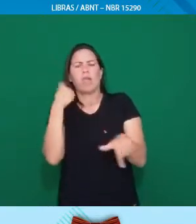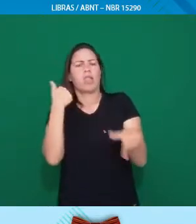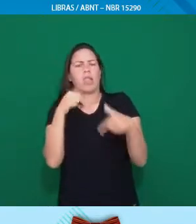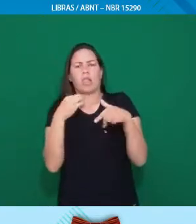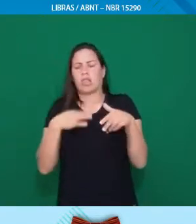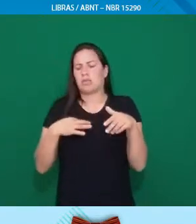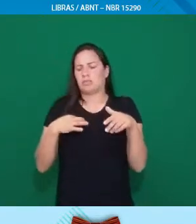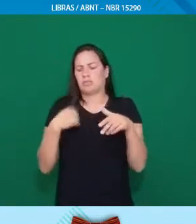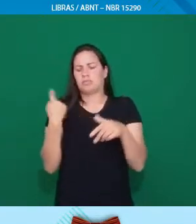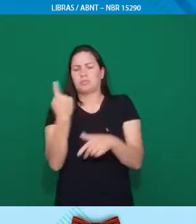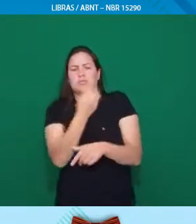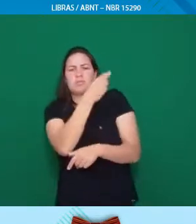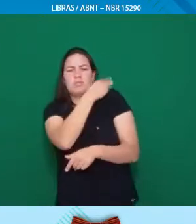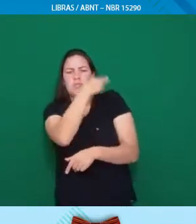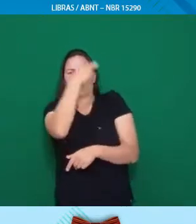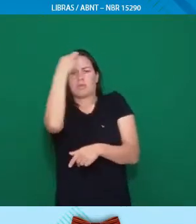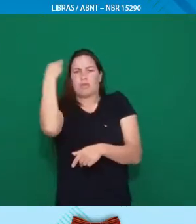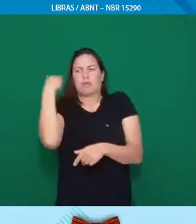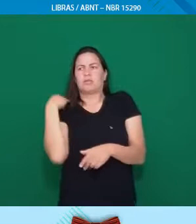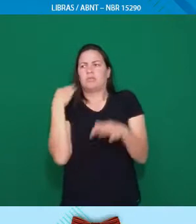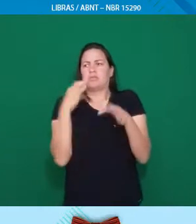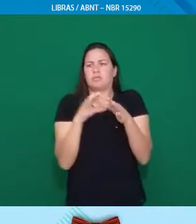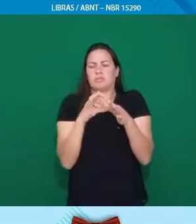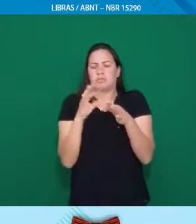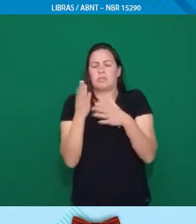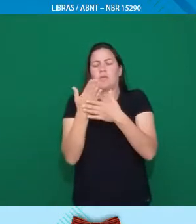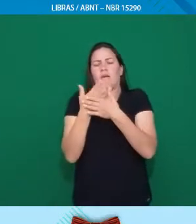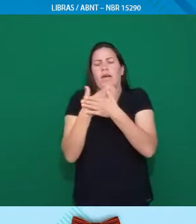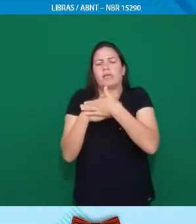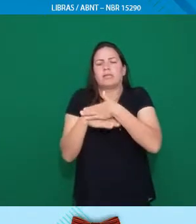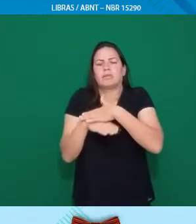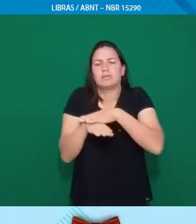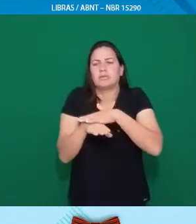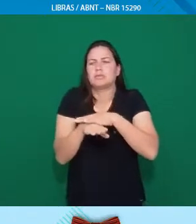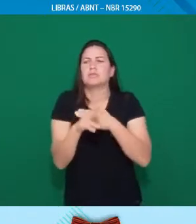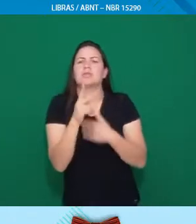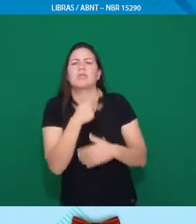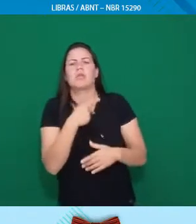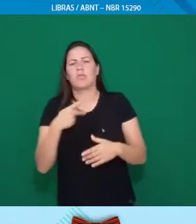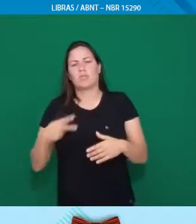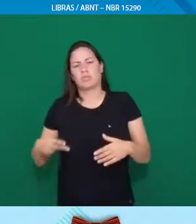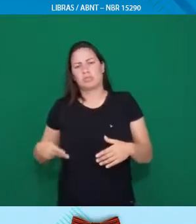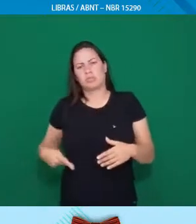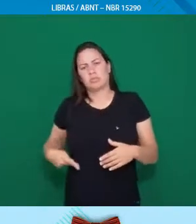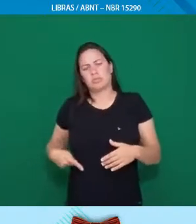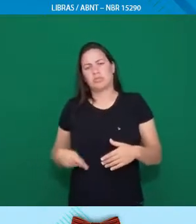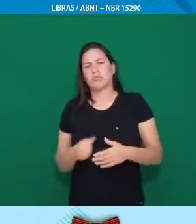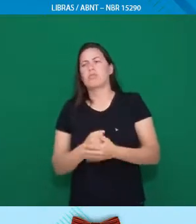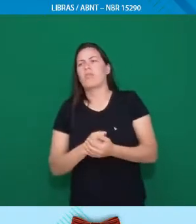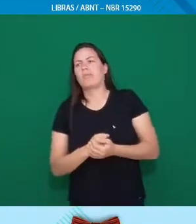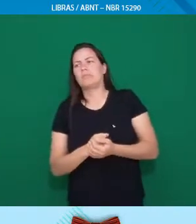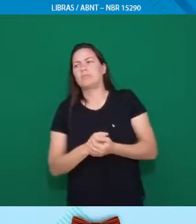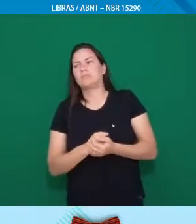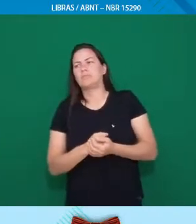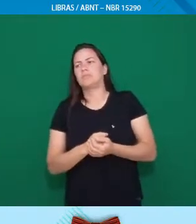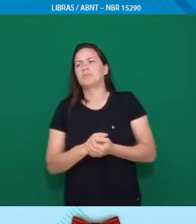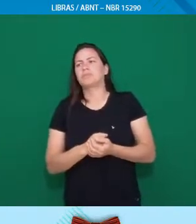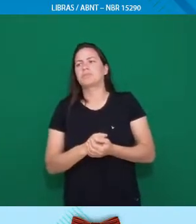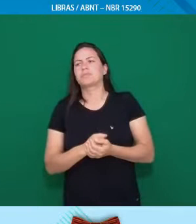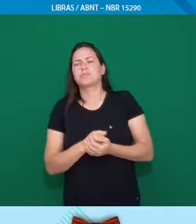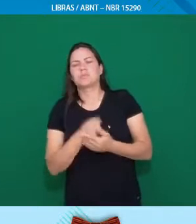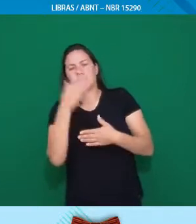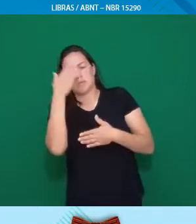excelente trabalho lá no nosso bairro e ficou marcado lá e ele como presidente o nosso antigo Centro Comunitário